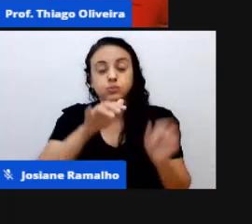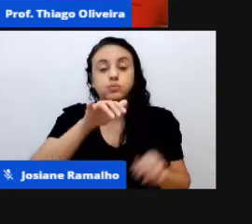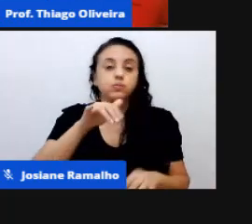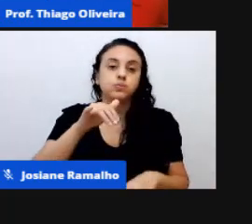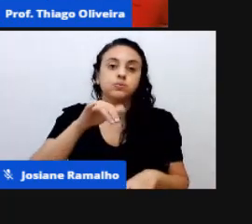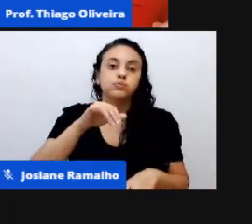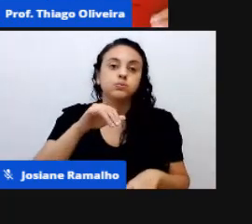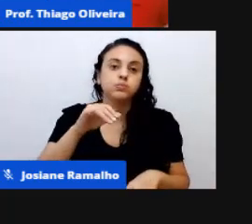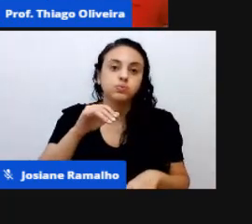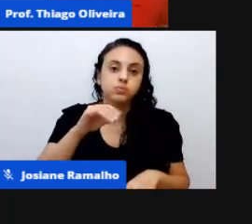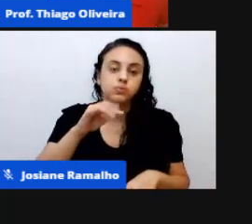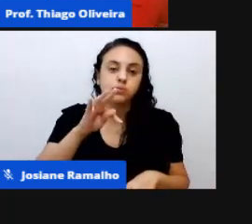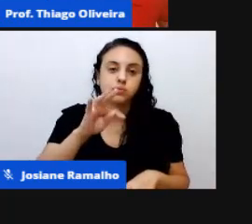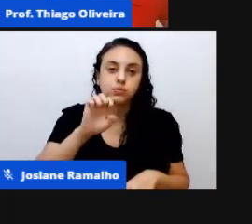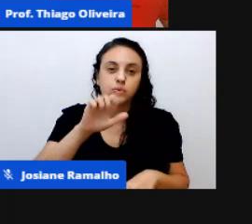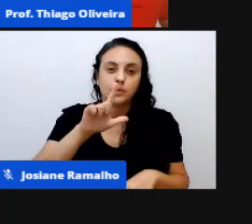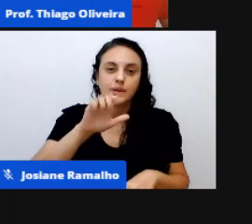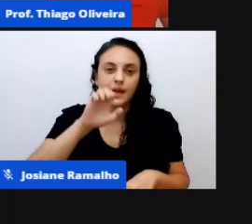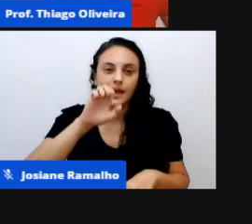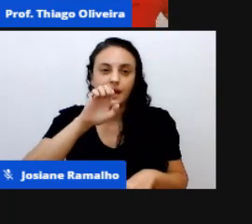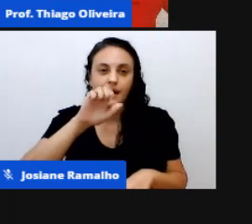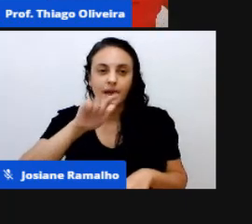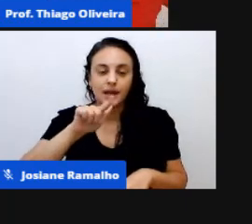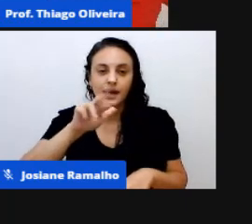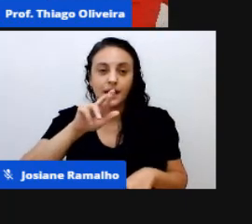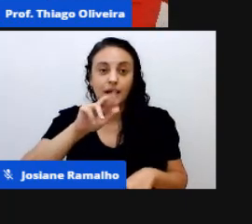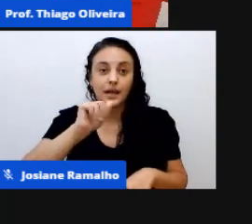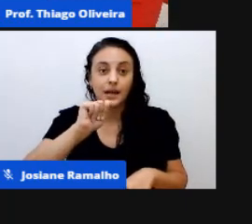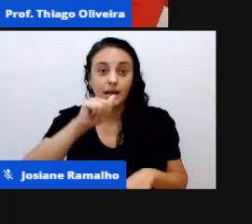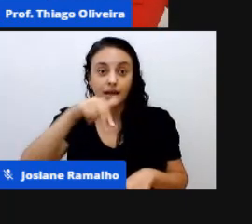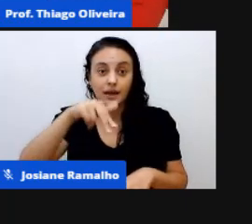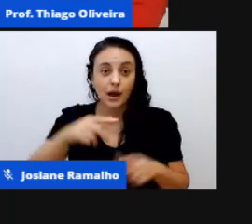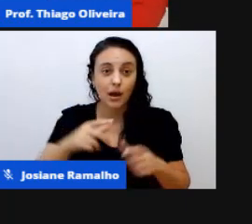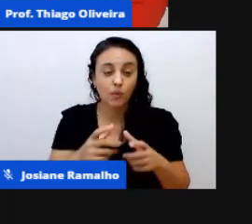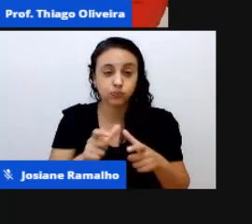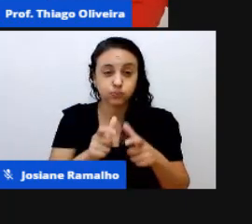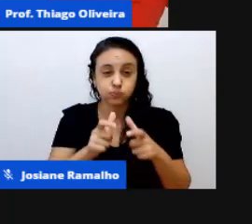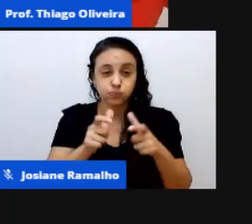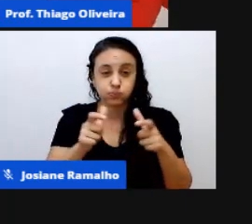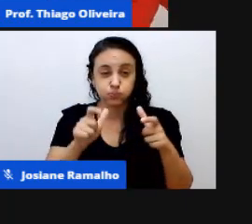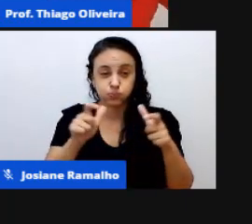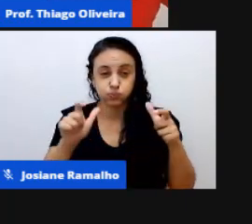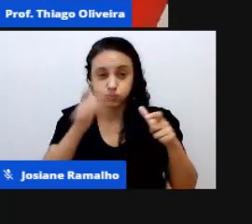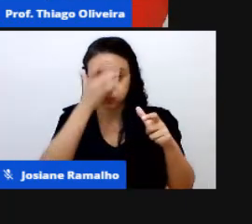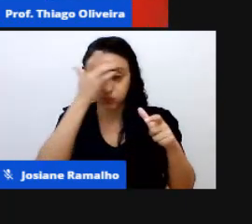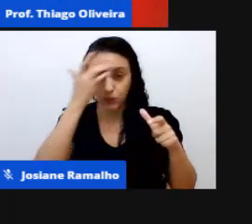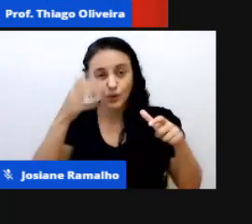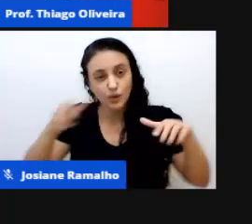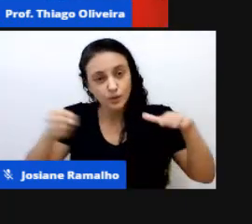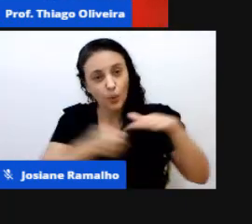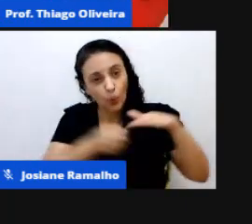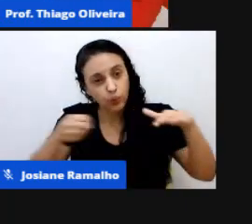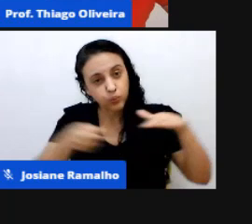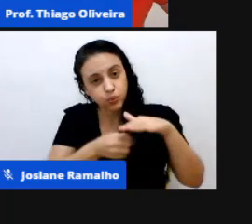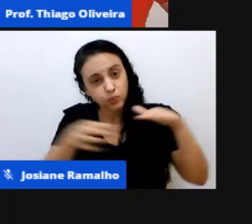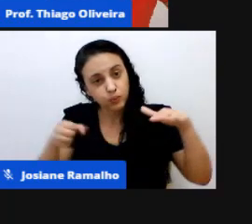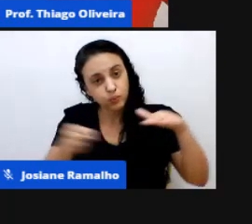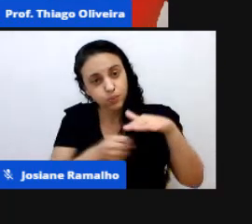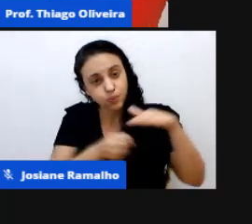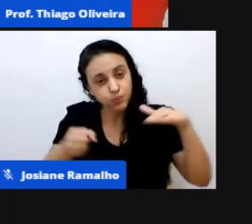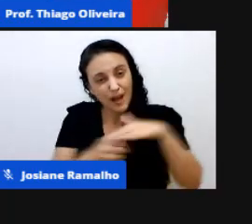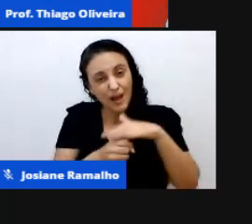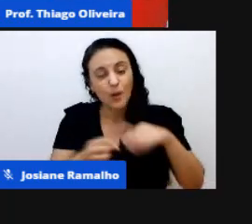O WhatsApp, se eu não me engano, é 200 pessoas, né? O Telegram também, você consegue fazer